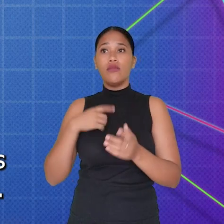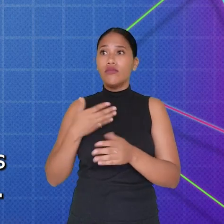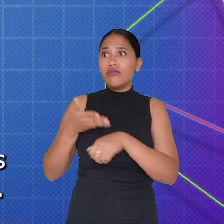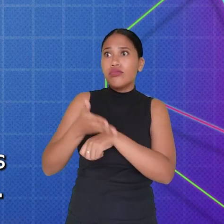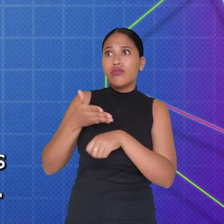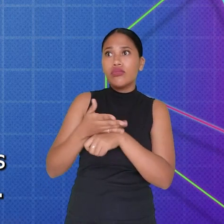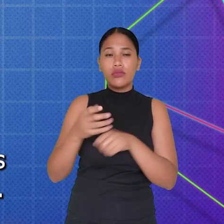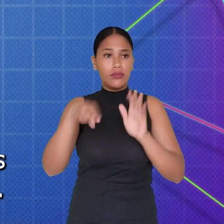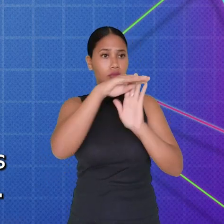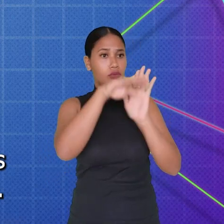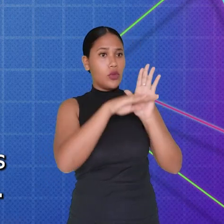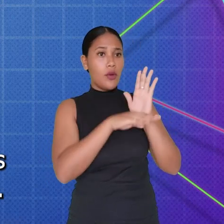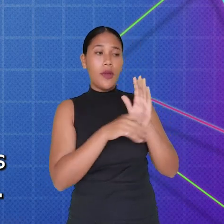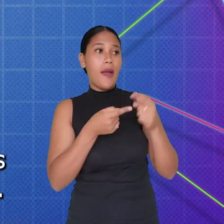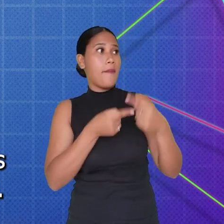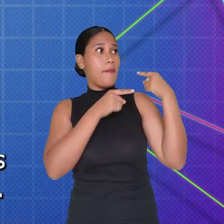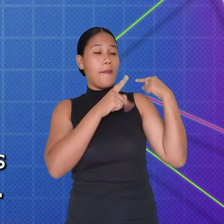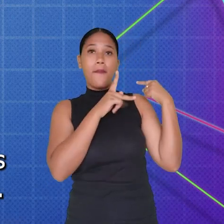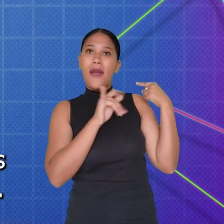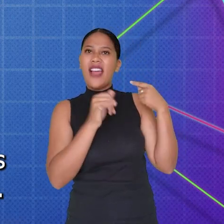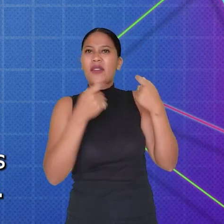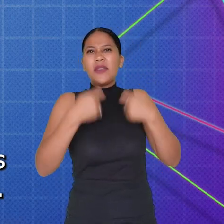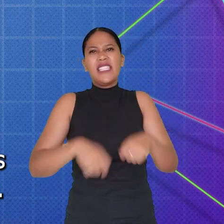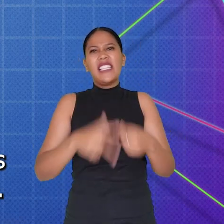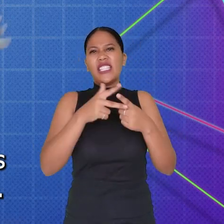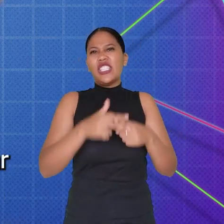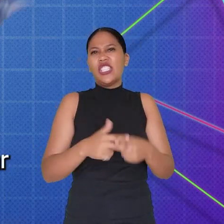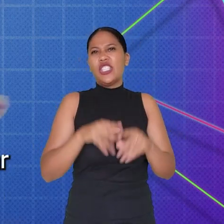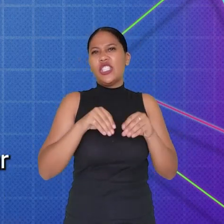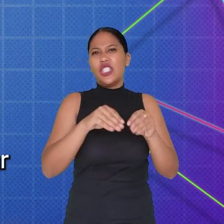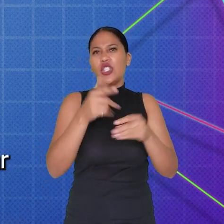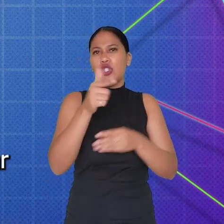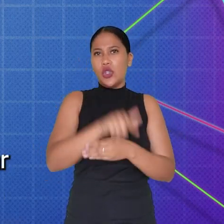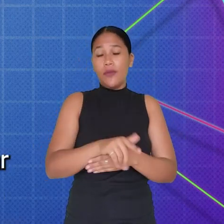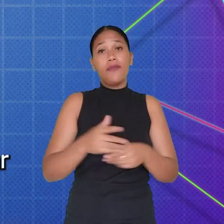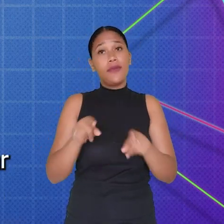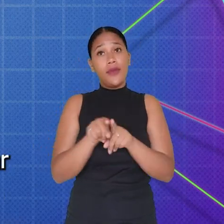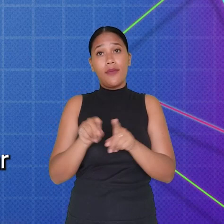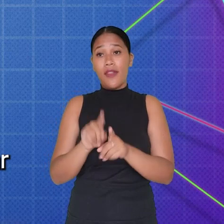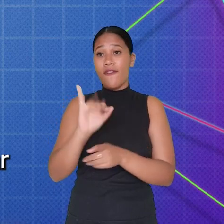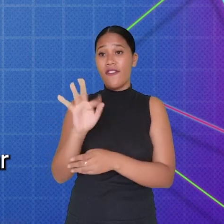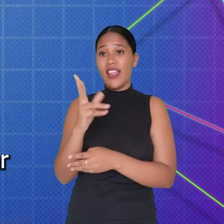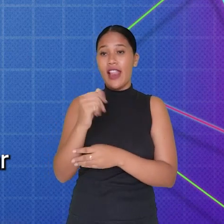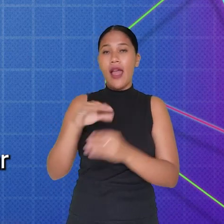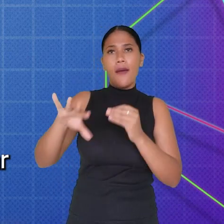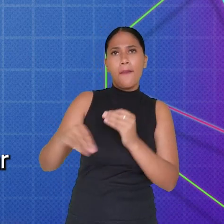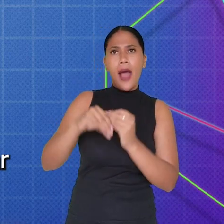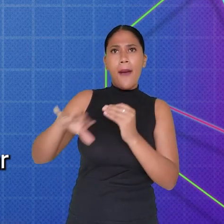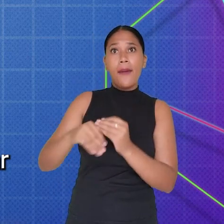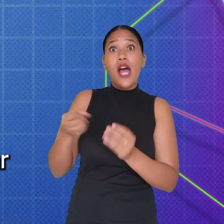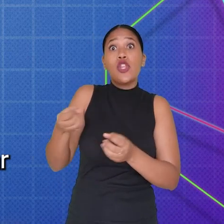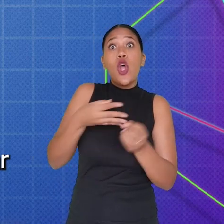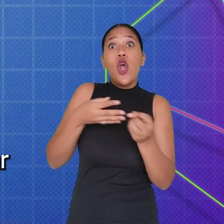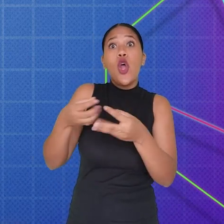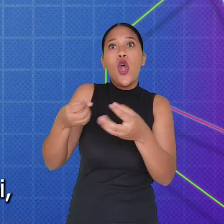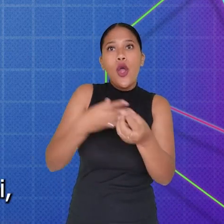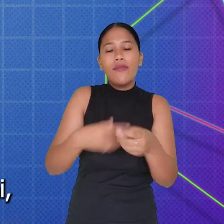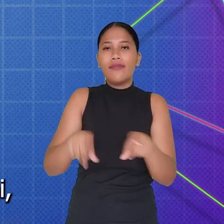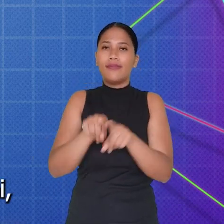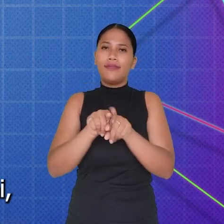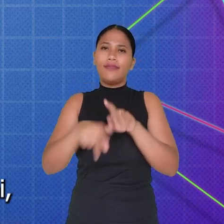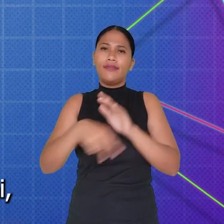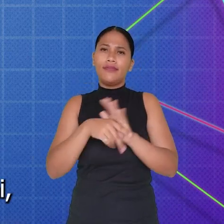atributos e comportamentos da classe pai sem precisar reescrevê-los. Além disso, a classe filha pode adicionar novos atributos e comportamentos